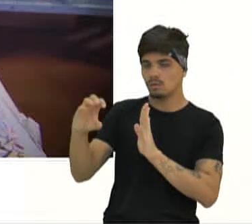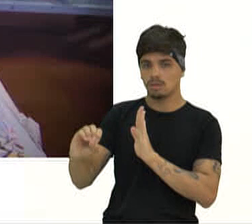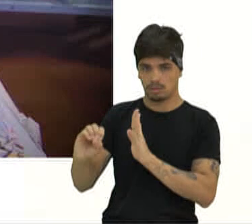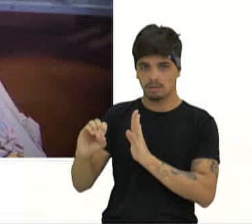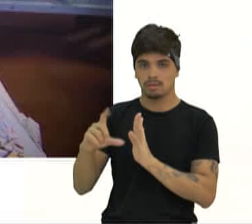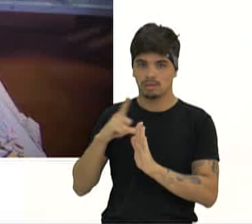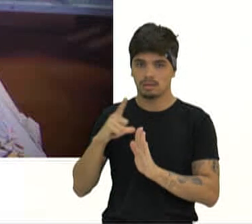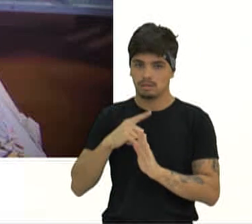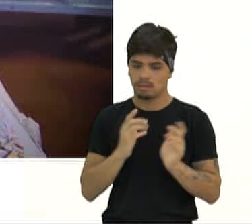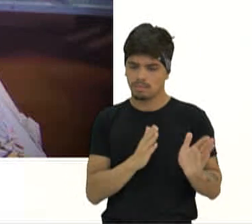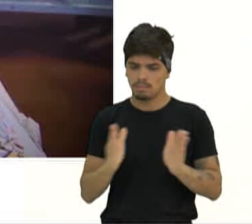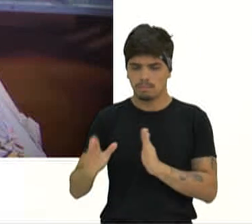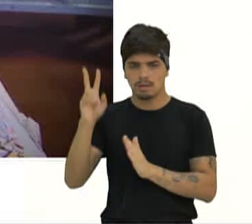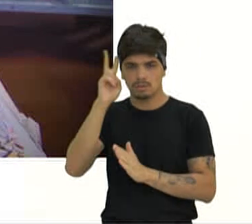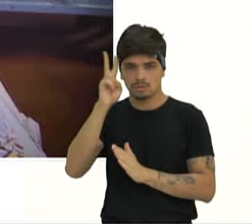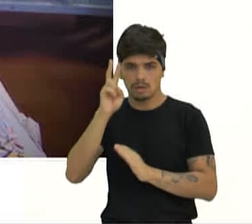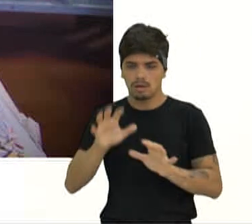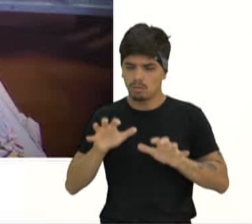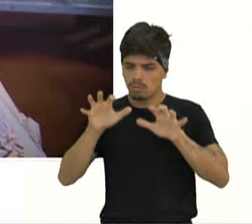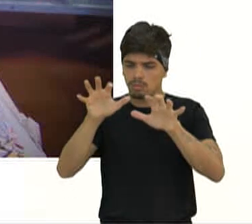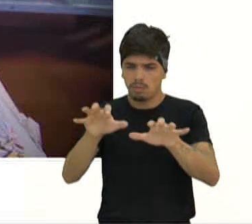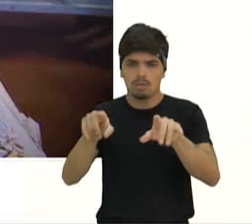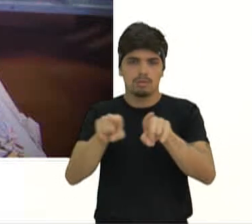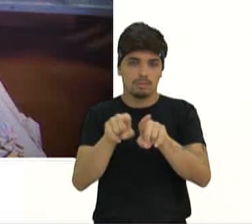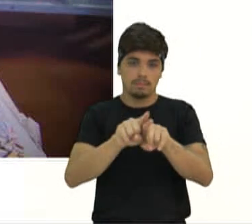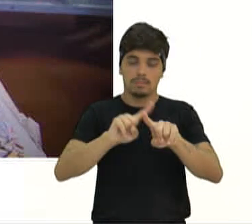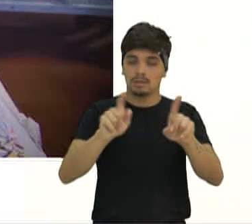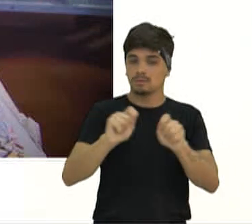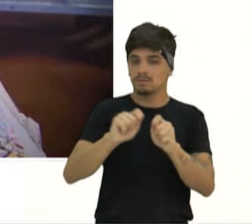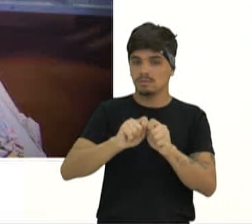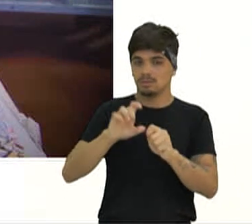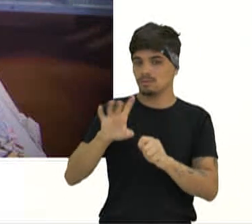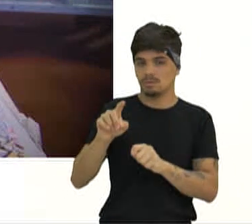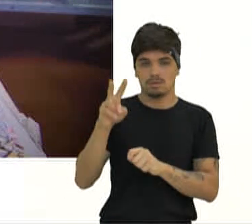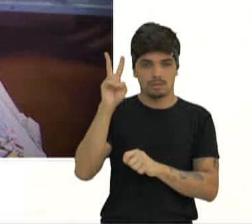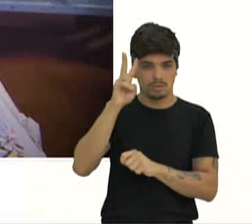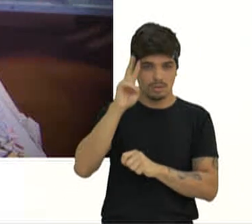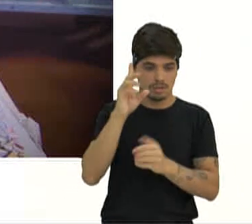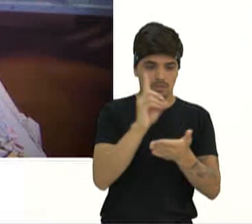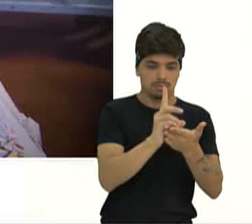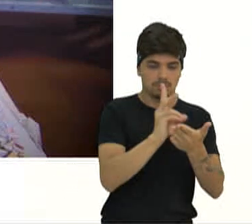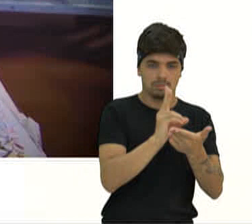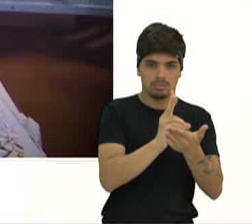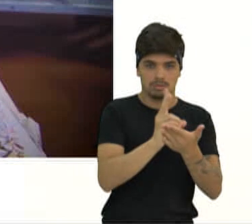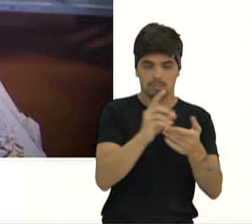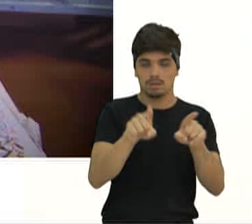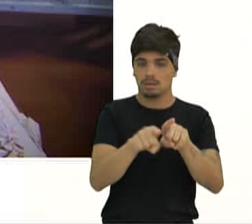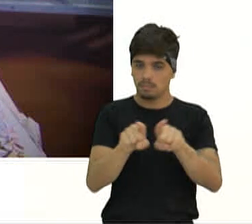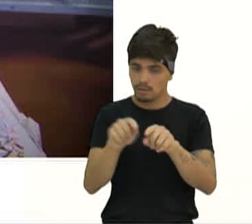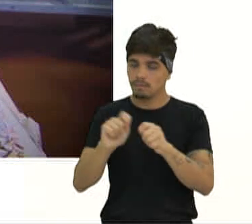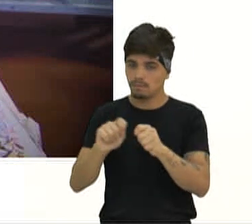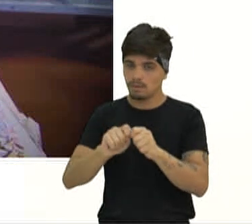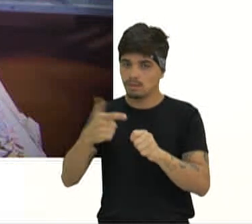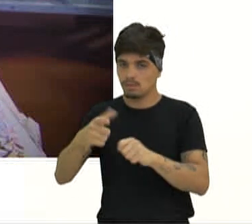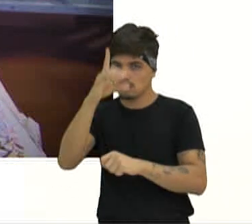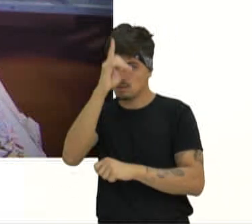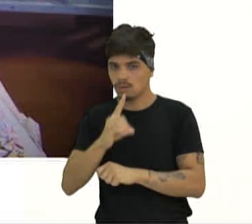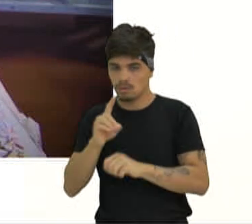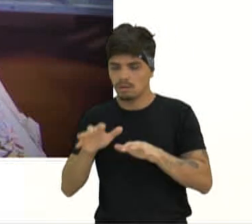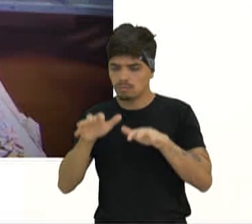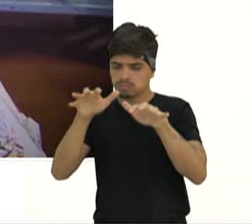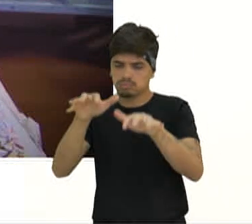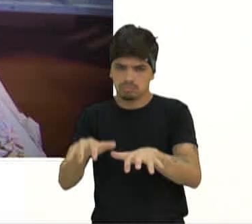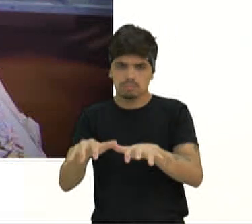revista uma coletânea de histórias de terror e tal que na verdade eu fiz não só história do índio Curitiba como também da hora